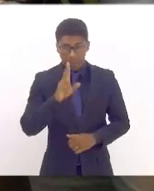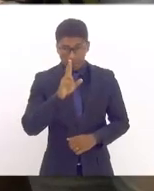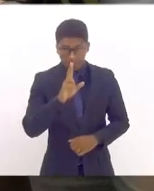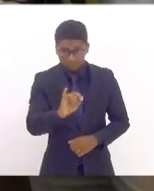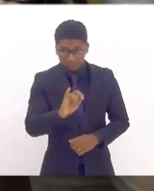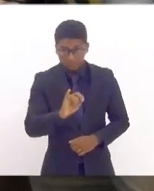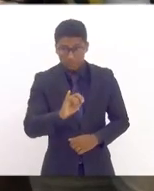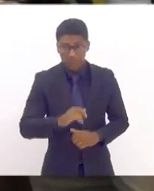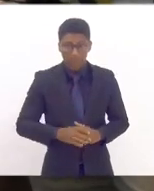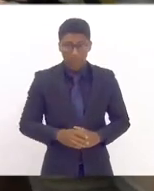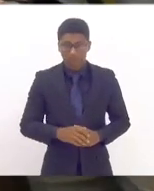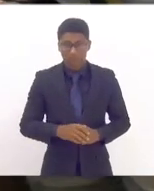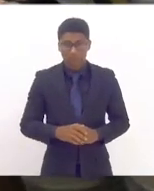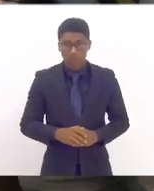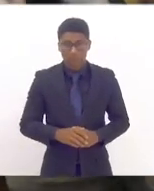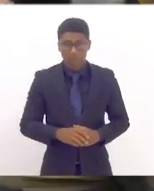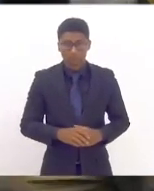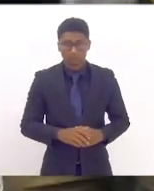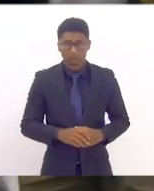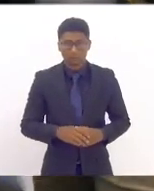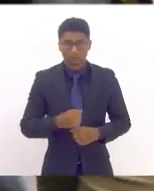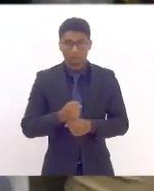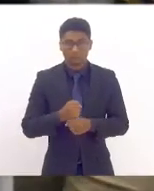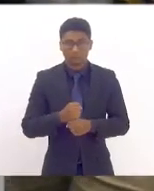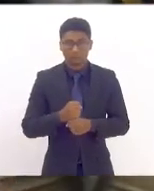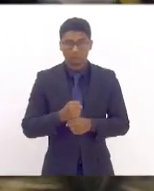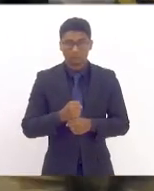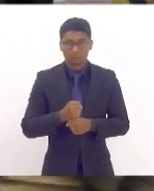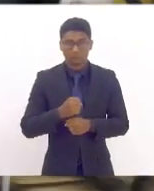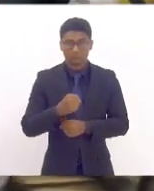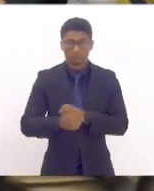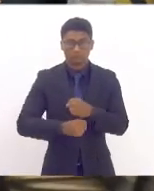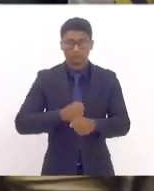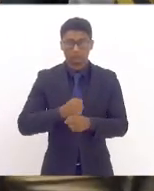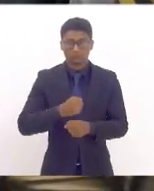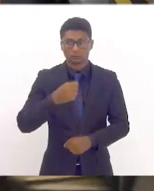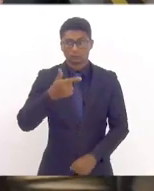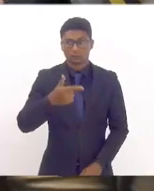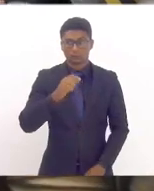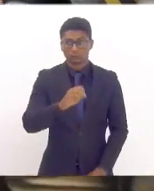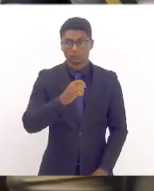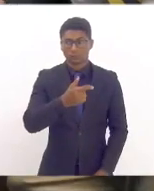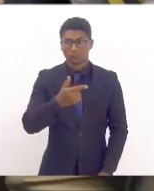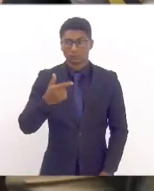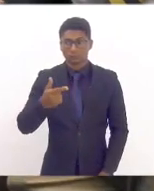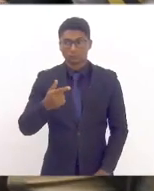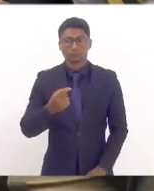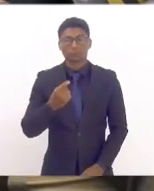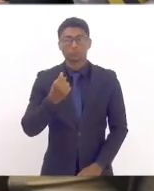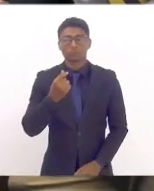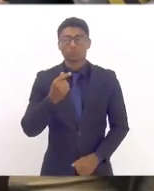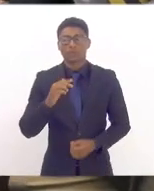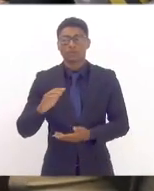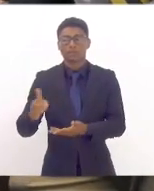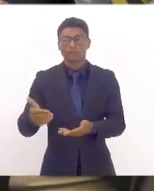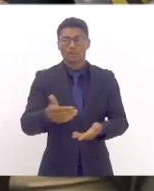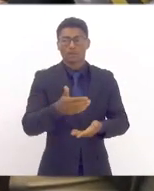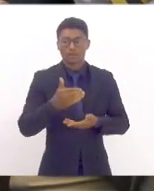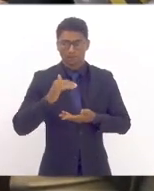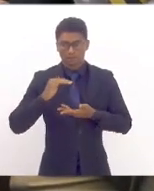receita corrente líquida de 2022 suplantasse